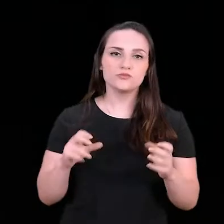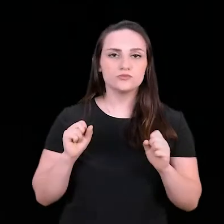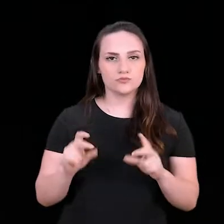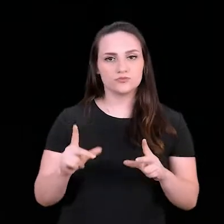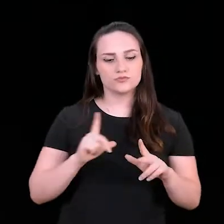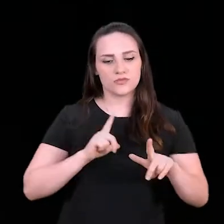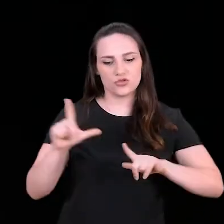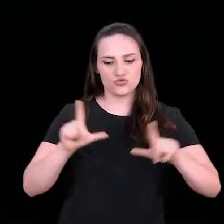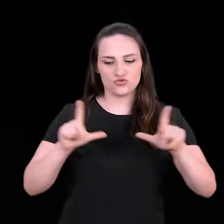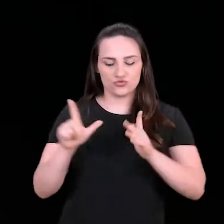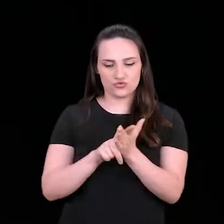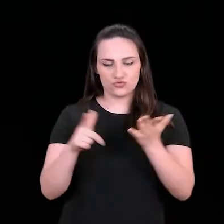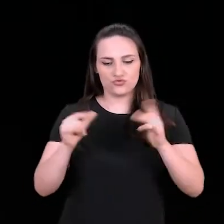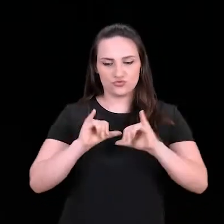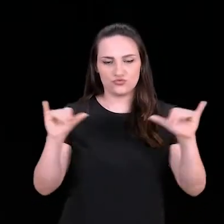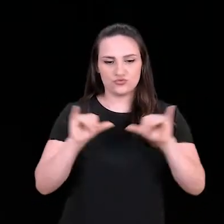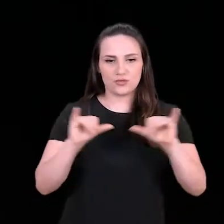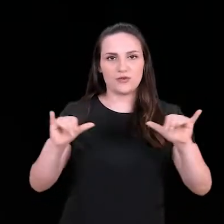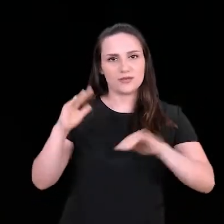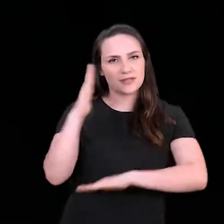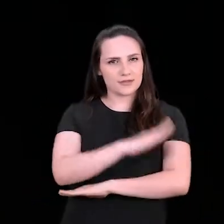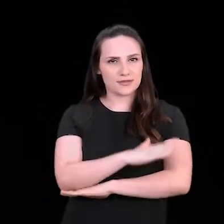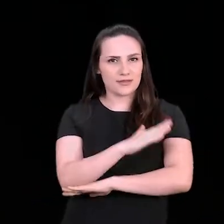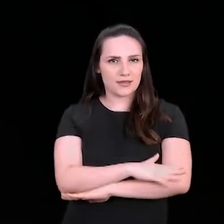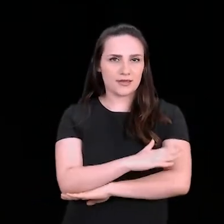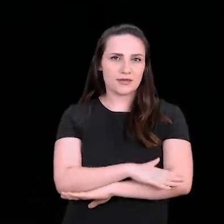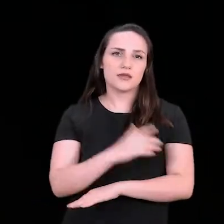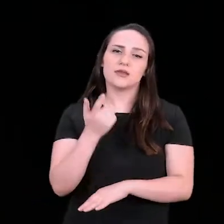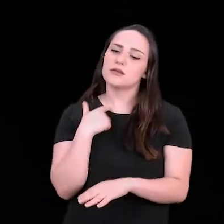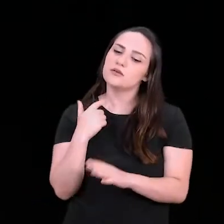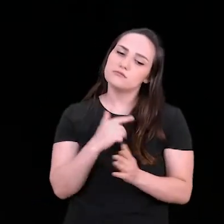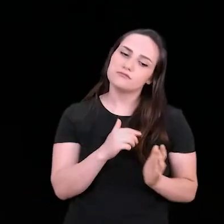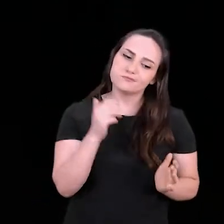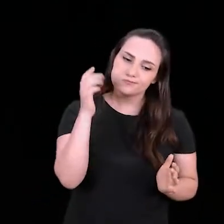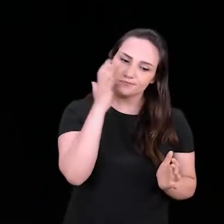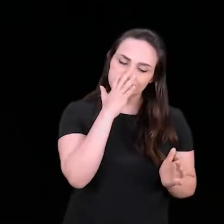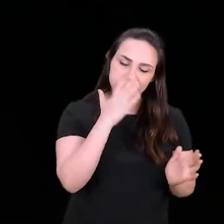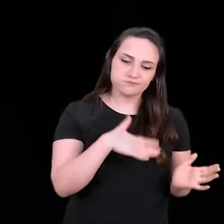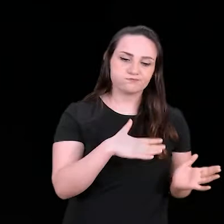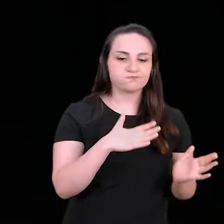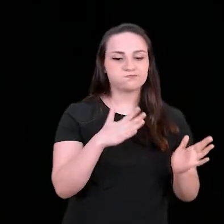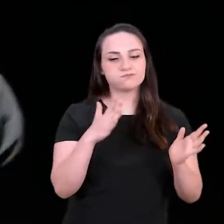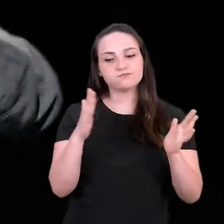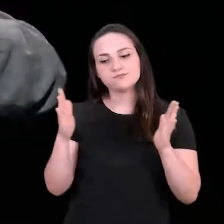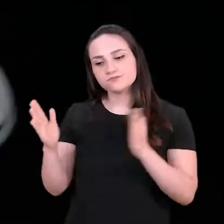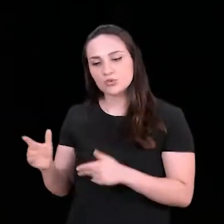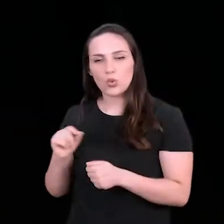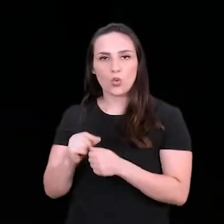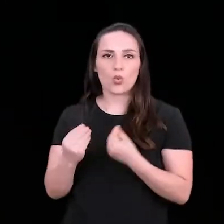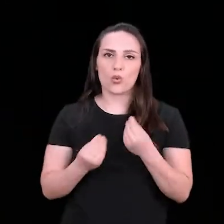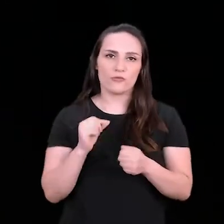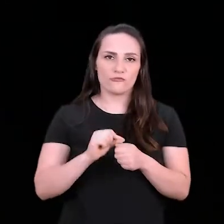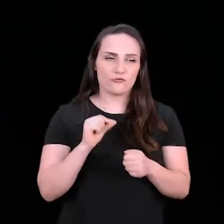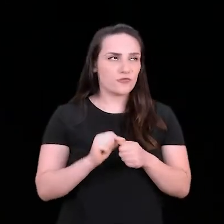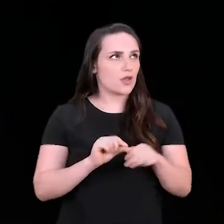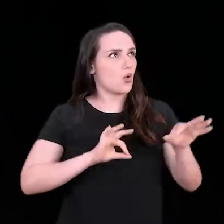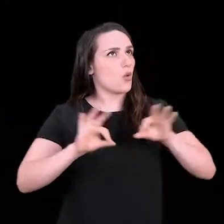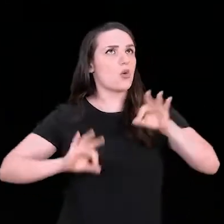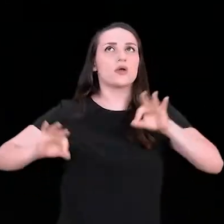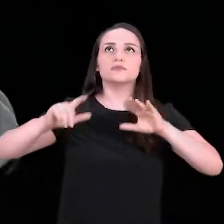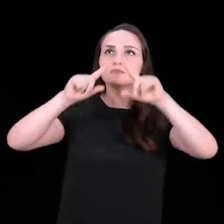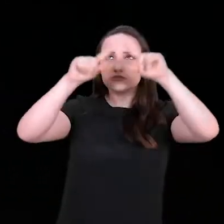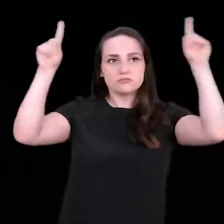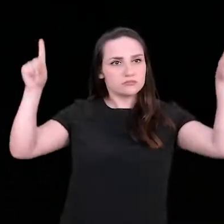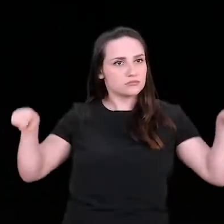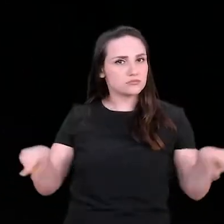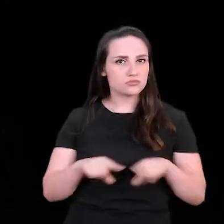aí, no caso do Jornal da Tarde, quando ele estava começando, eu acompanhei também o início, inclusive da montagem do estúdio,